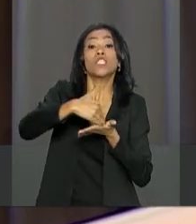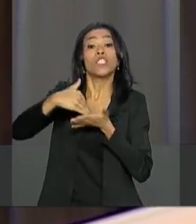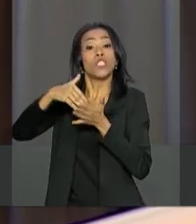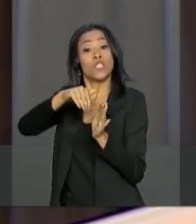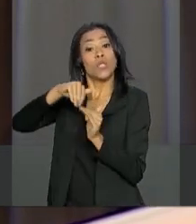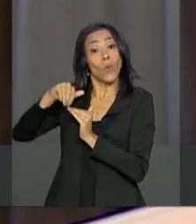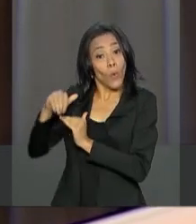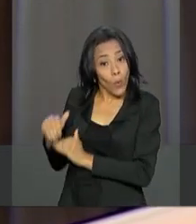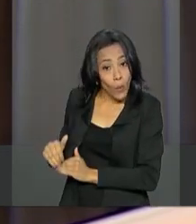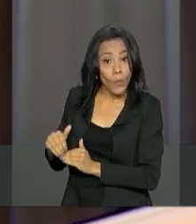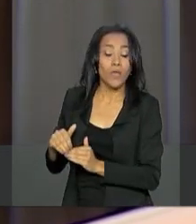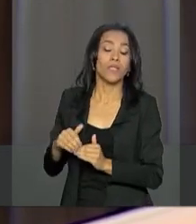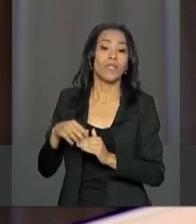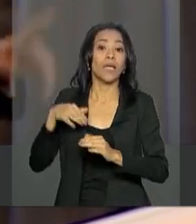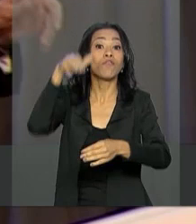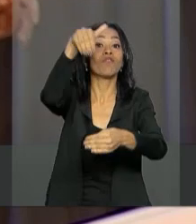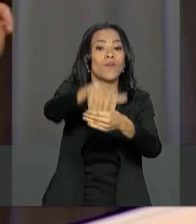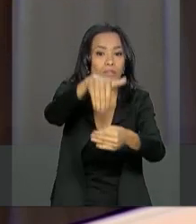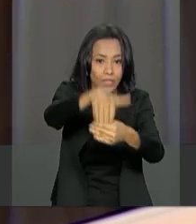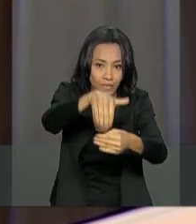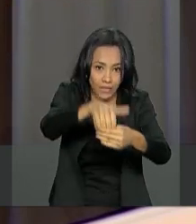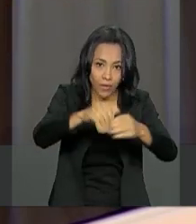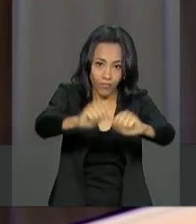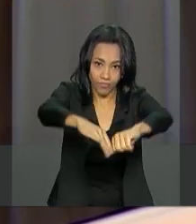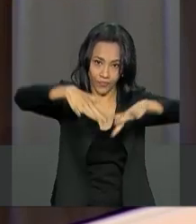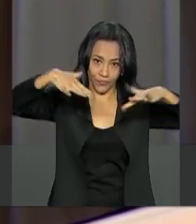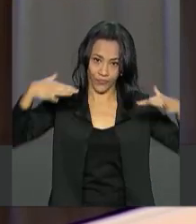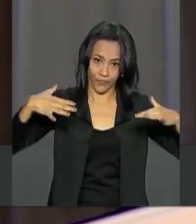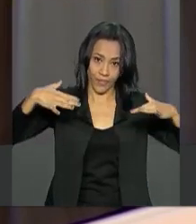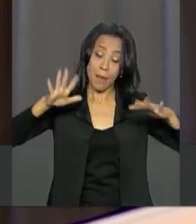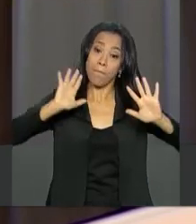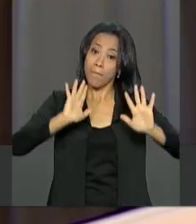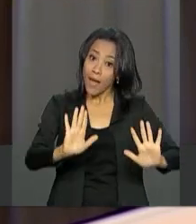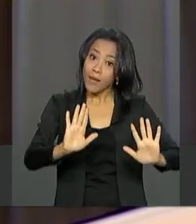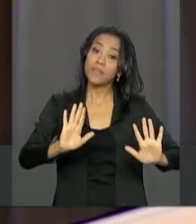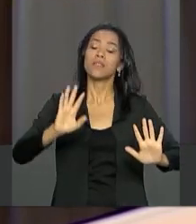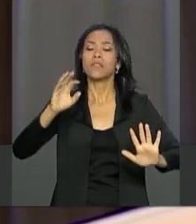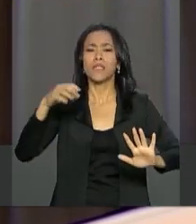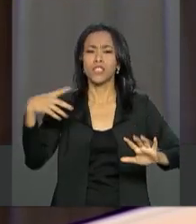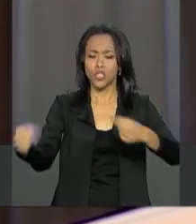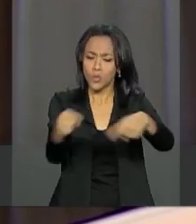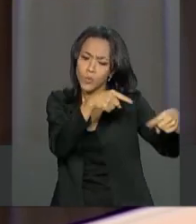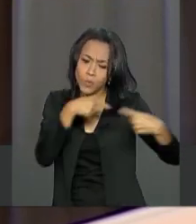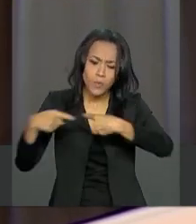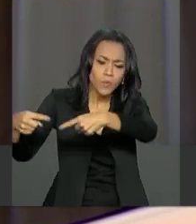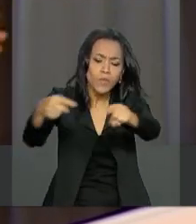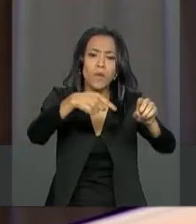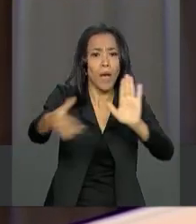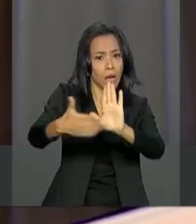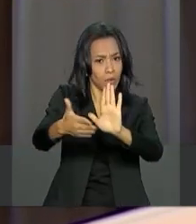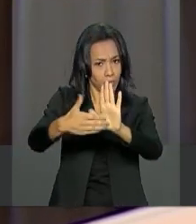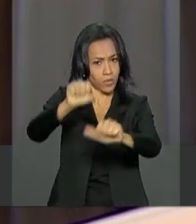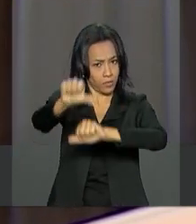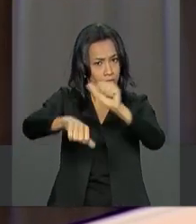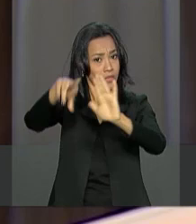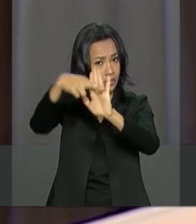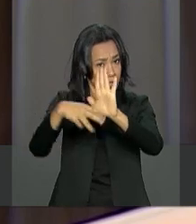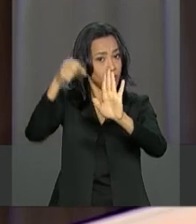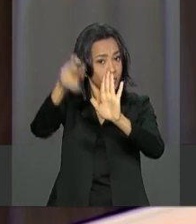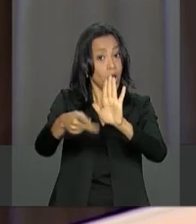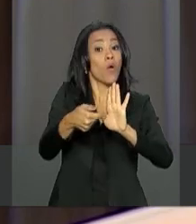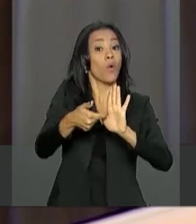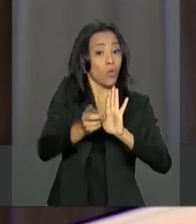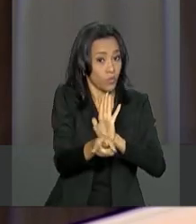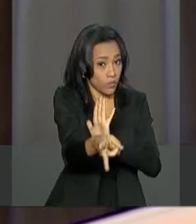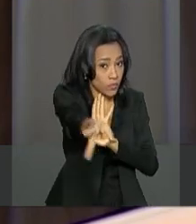pauta política do país. Portanto, ninguém poderá negar-se a manifestar-se, clara e evidentemente, ao longo da